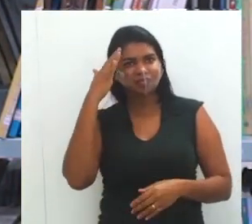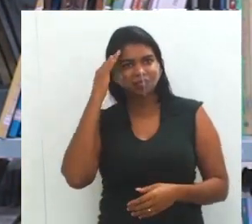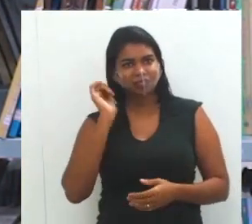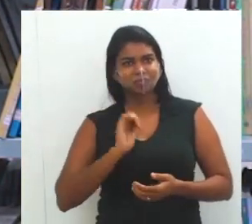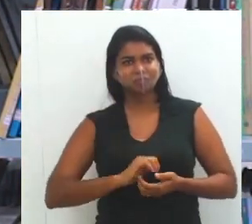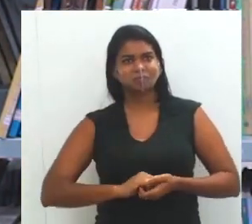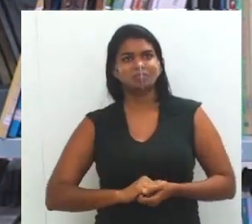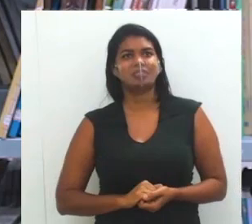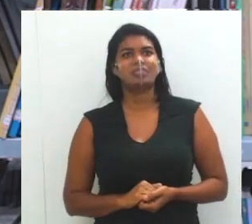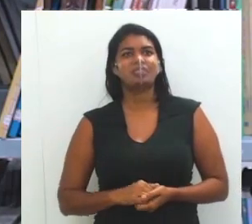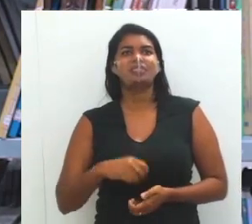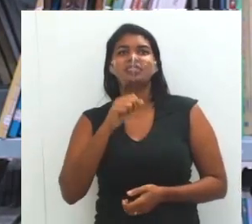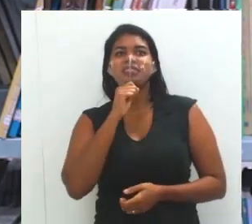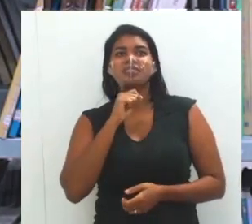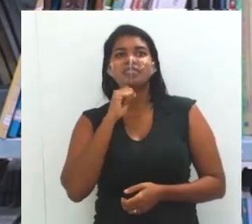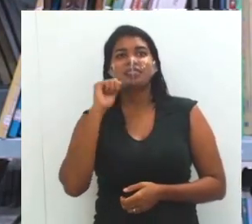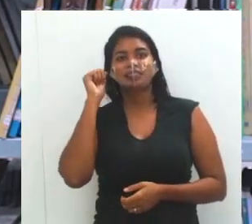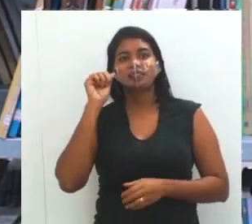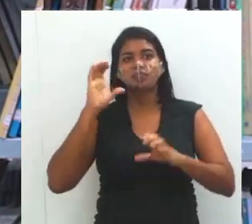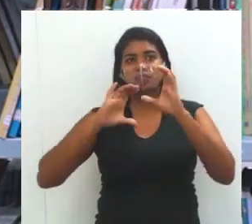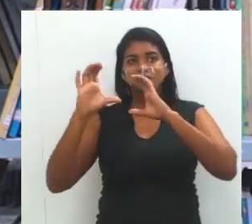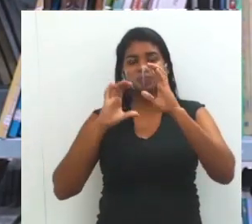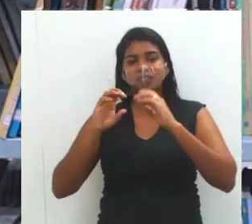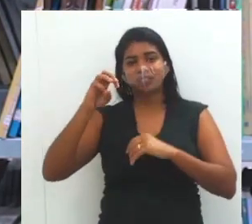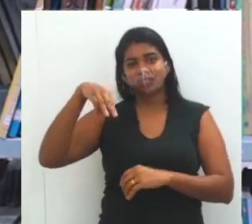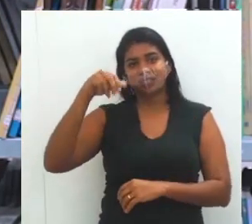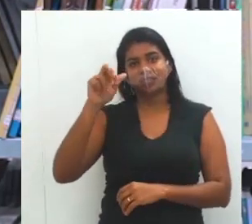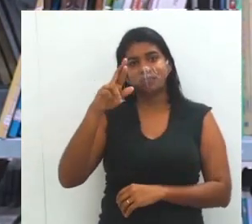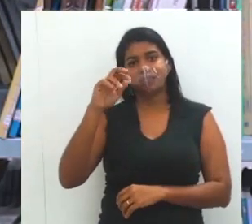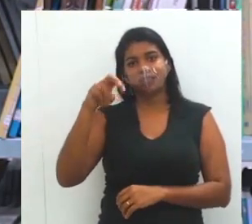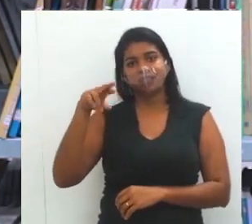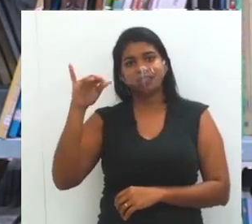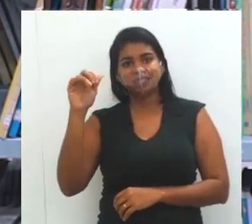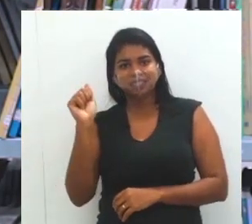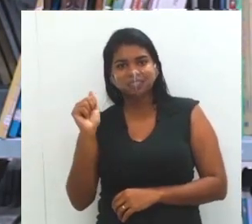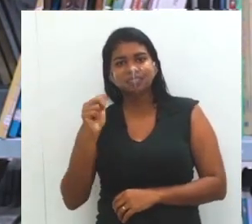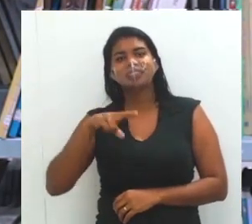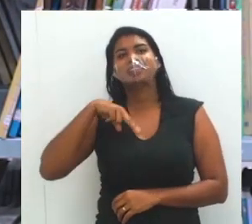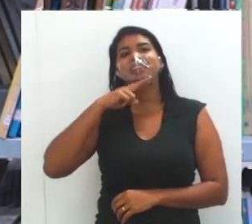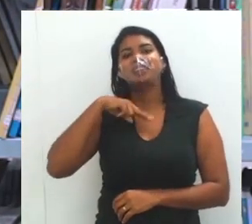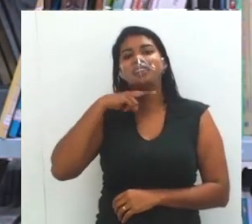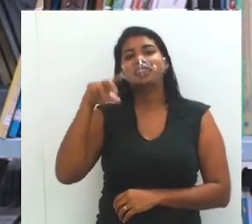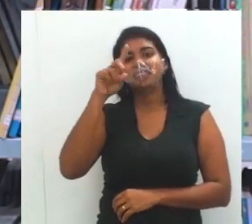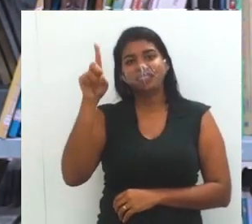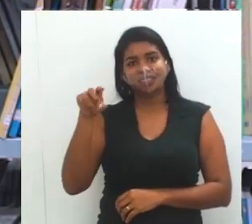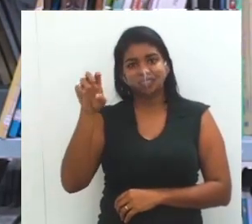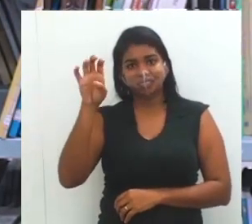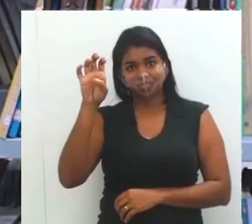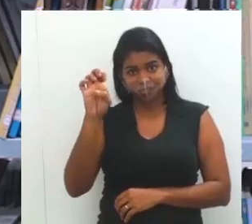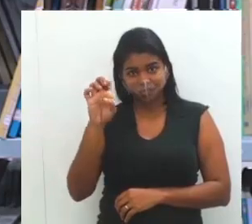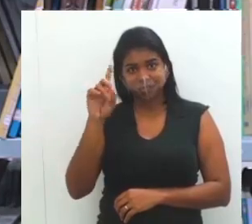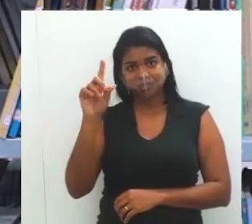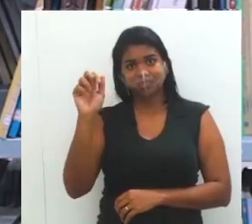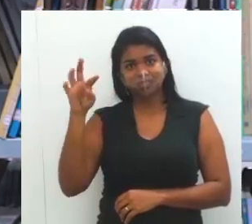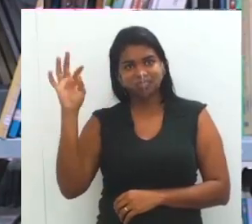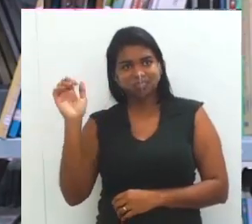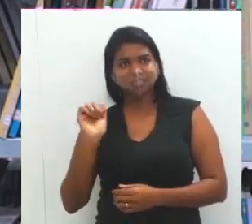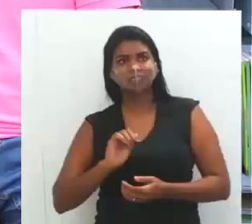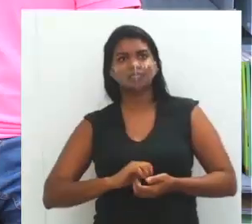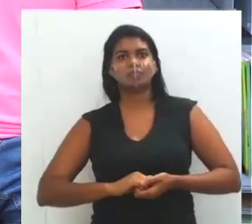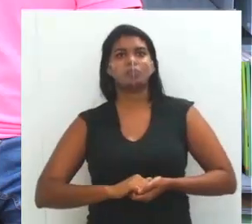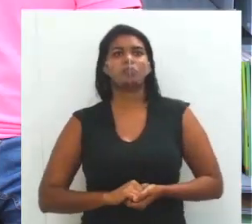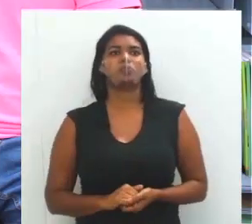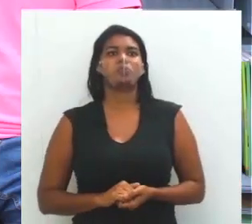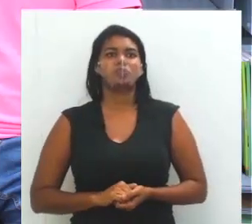Zé Dantas, ele é avô de uma cantora da MPB, Marina Elali. Ela é neta de José Dantas. Então nós temos